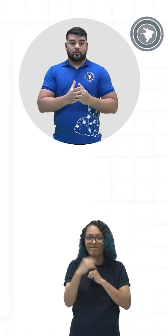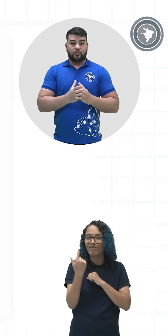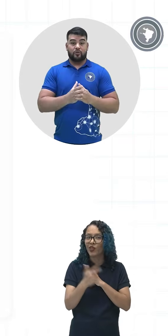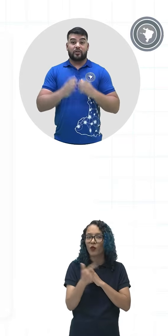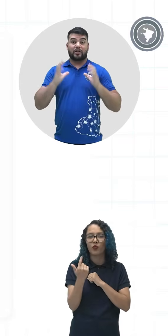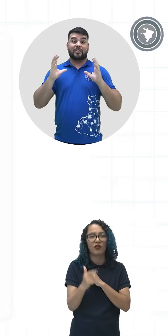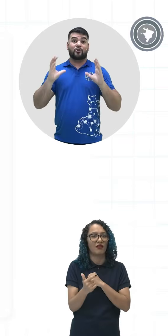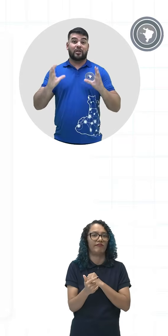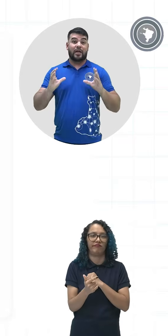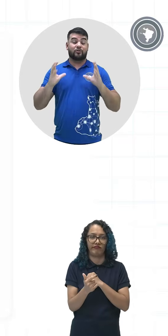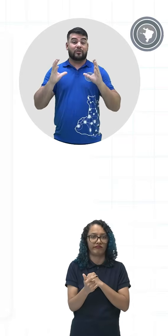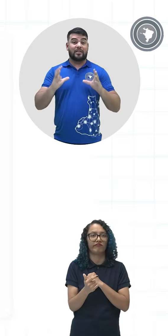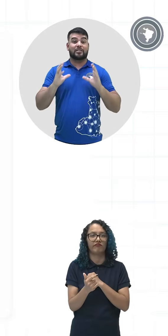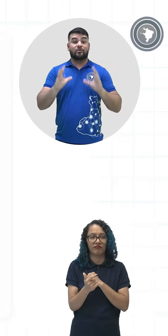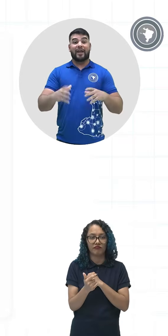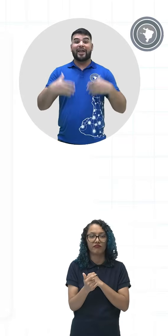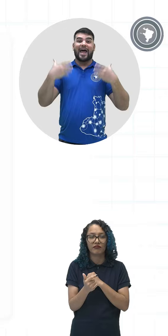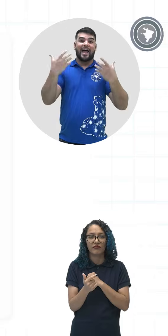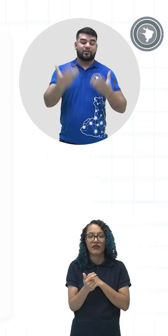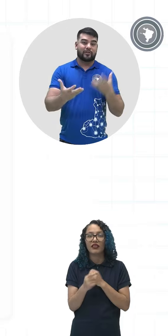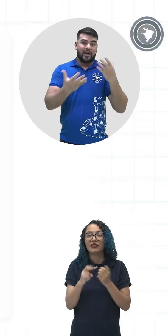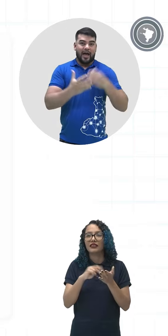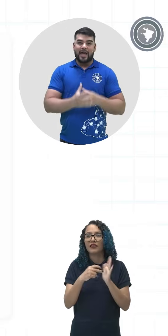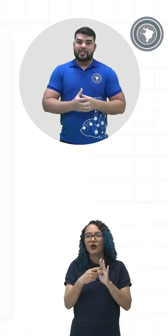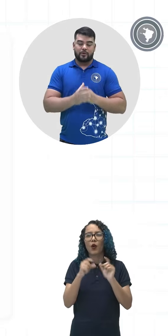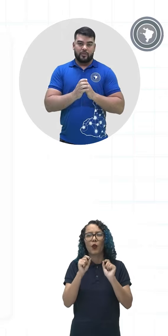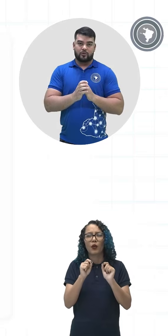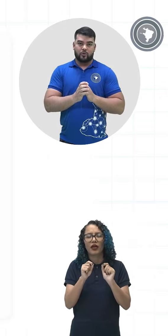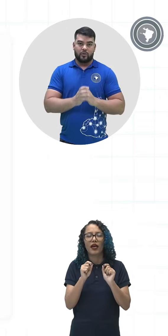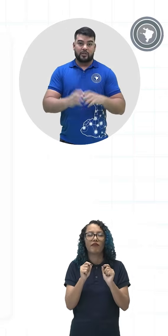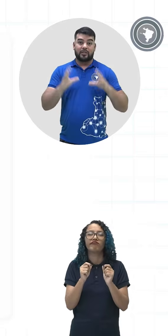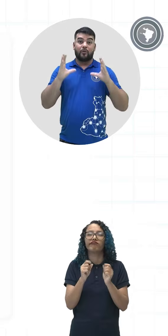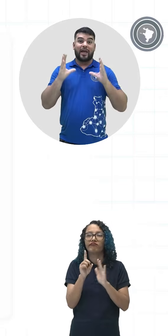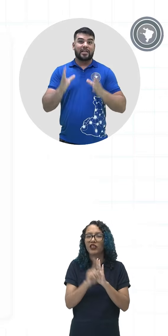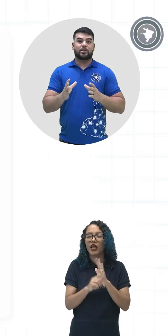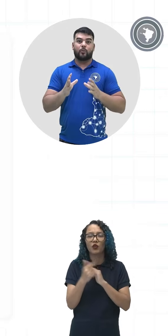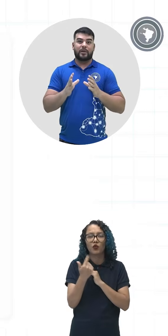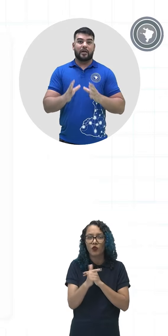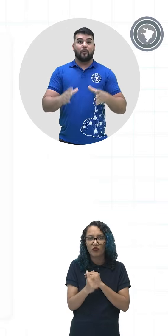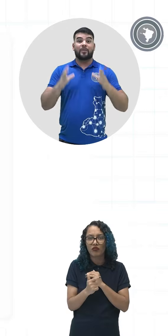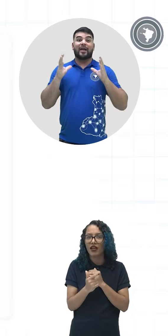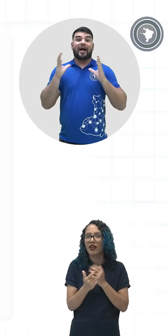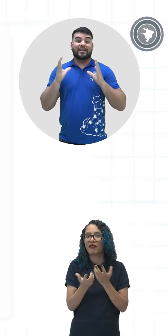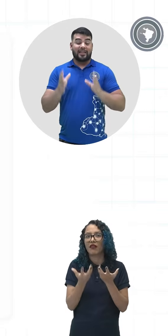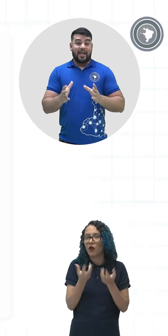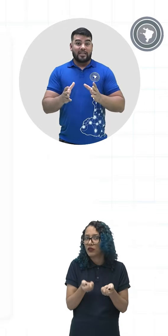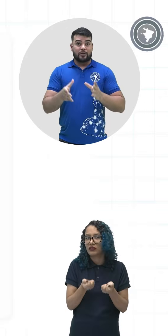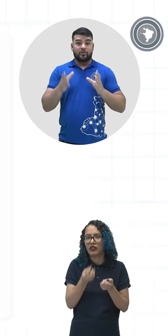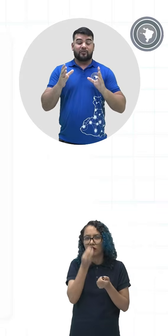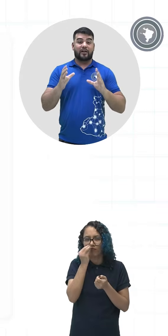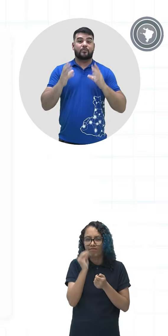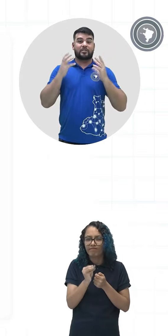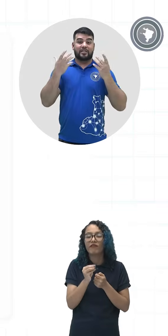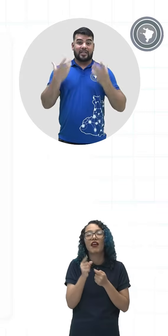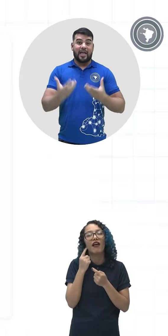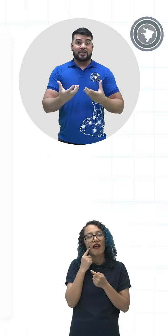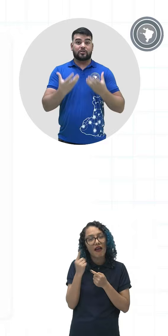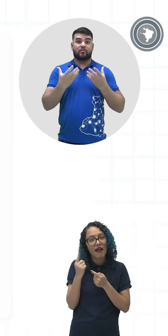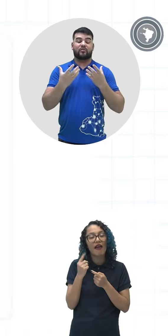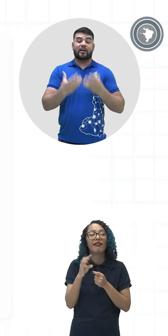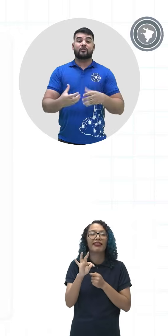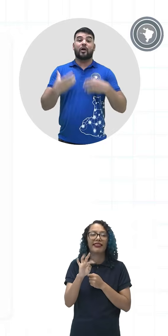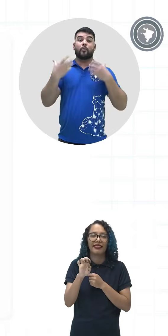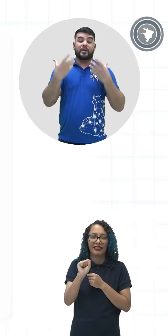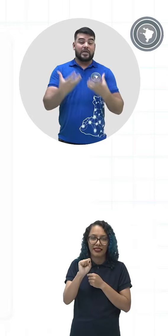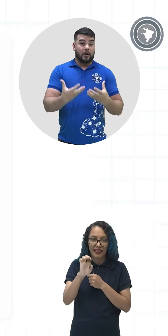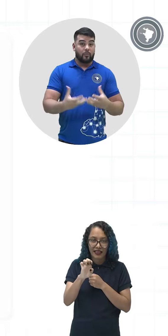que eles possuem, ou seja, esses direitos têm sido negados a essas pessoas. Então, essa é a opinião, a tese. Quando falamos em tese,